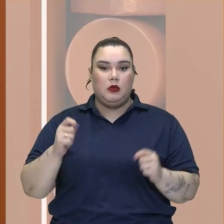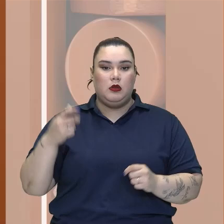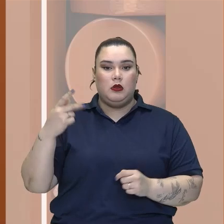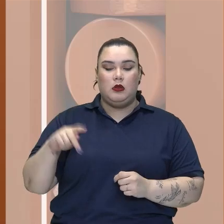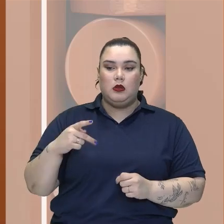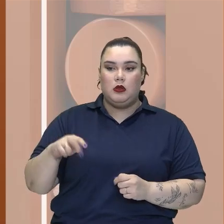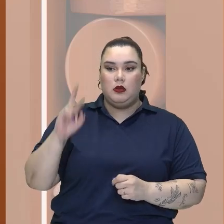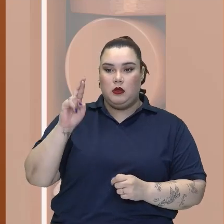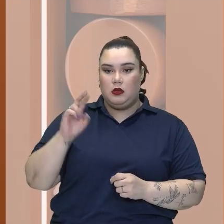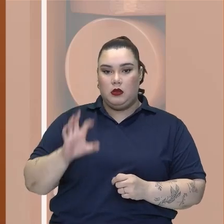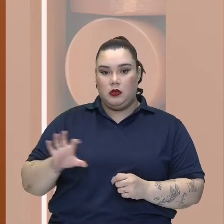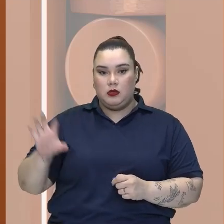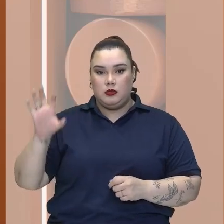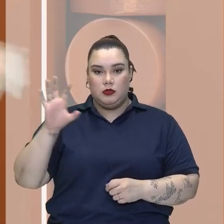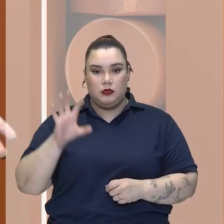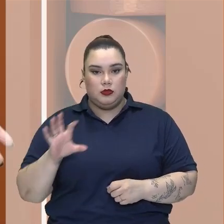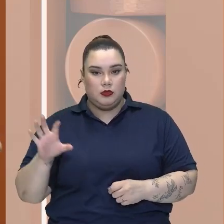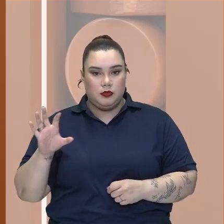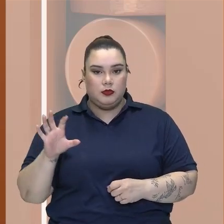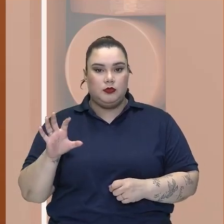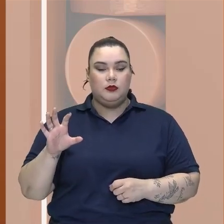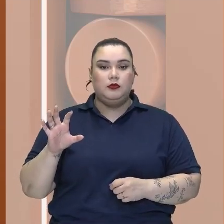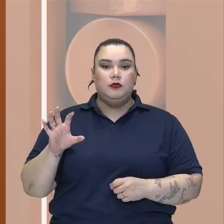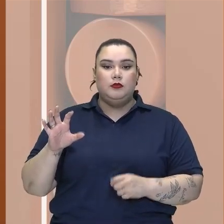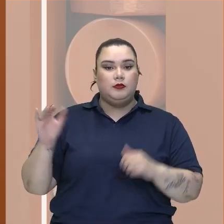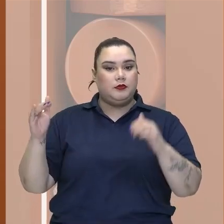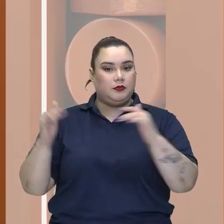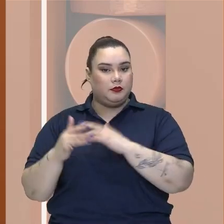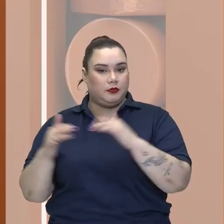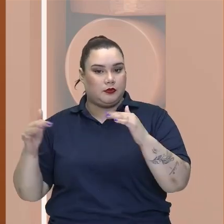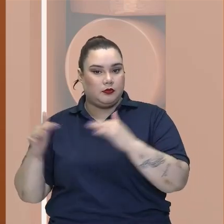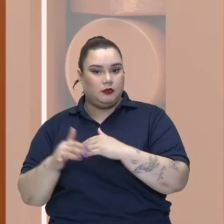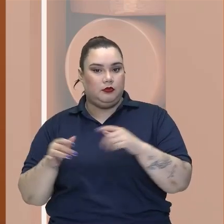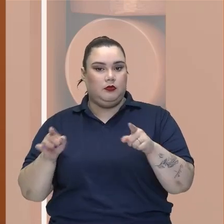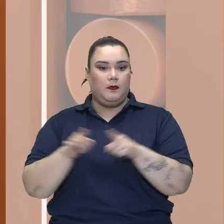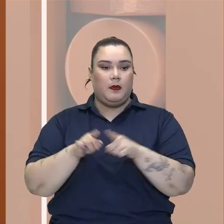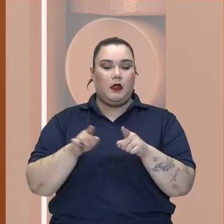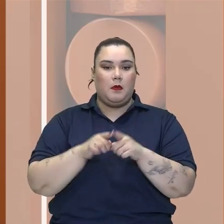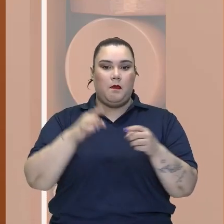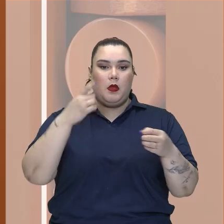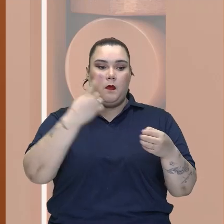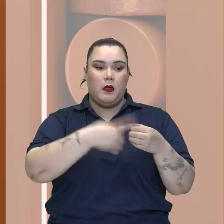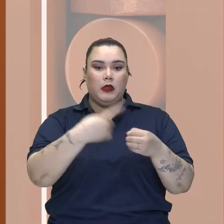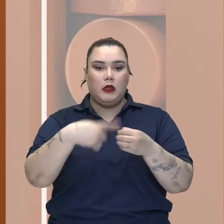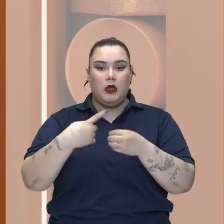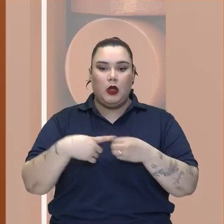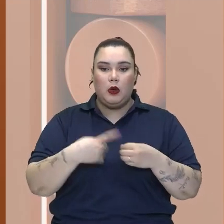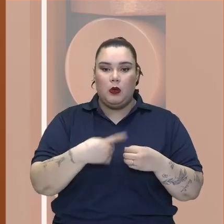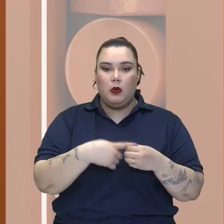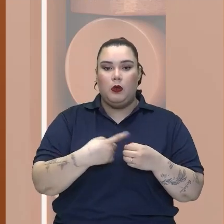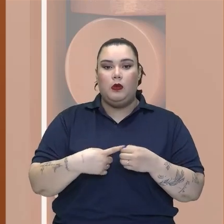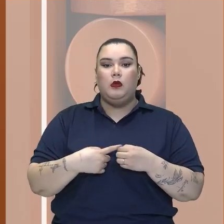regiões, das metrópoles regionais e das cidades